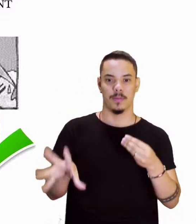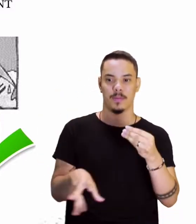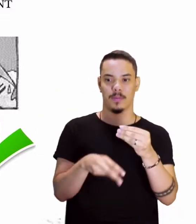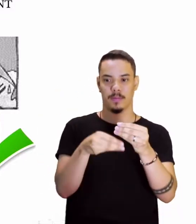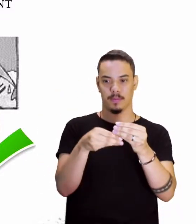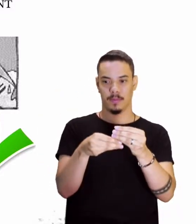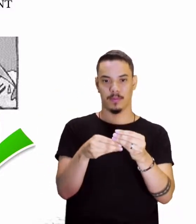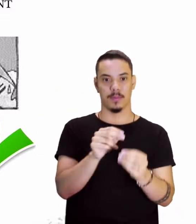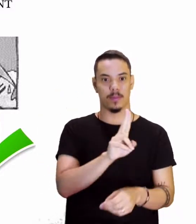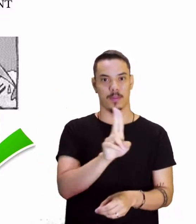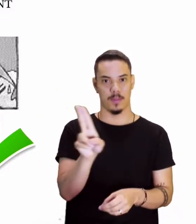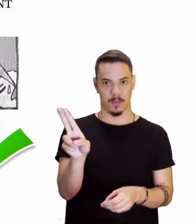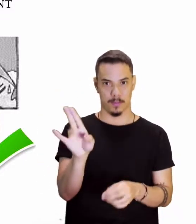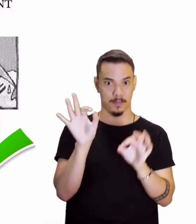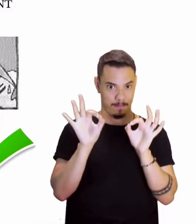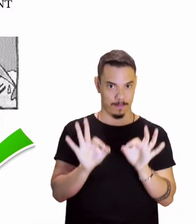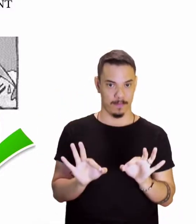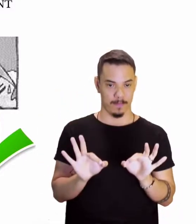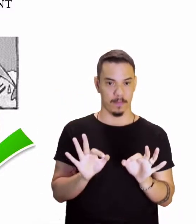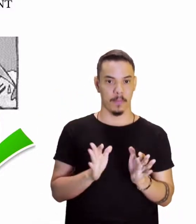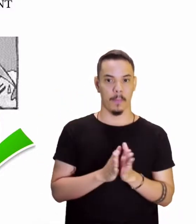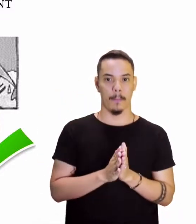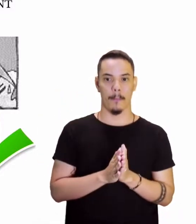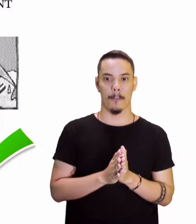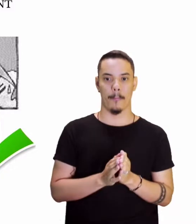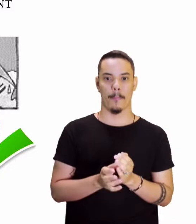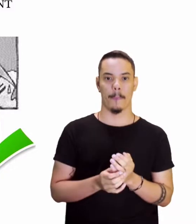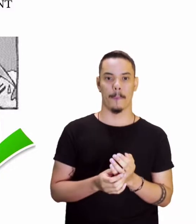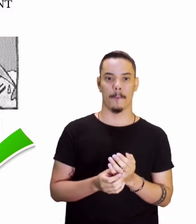do nome, beleza? Vou colocar bem aqui,